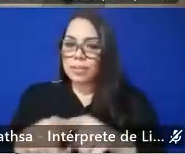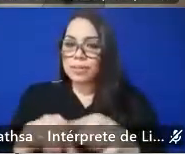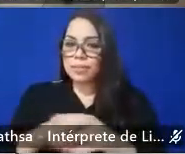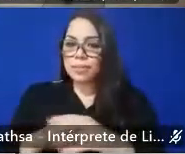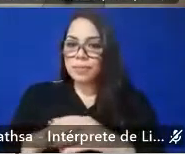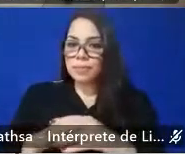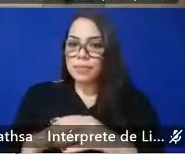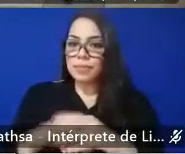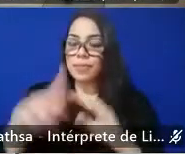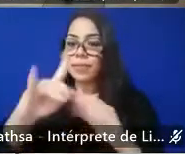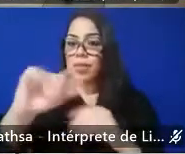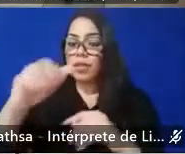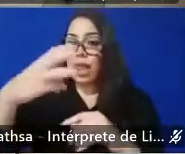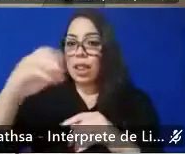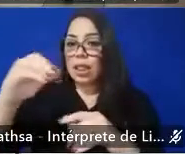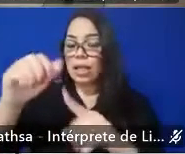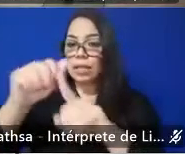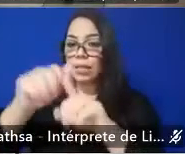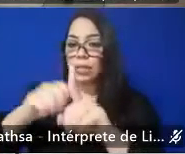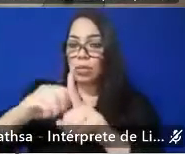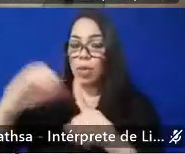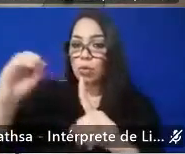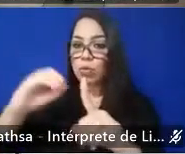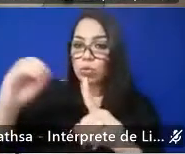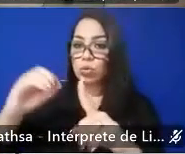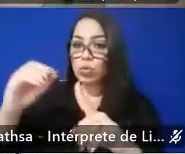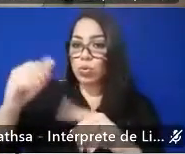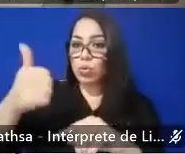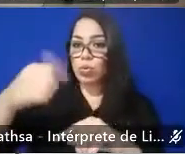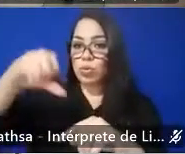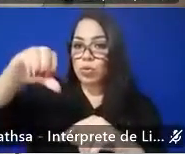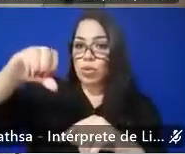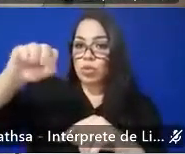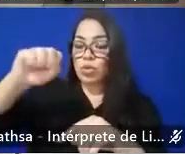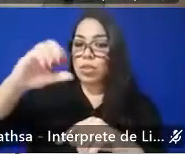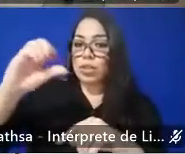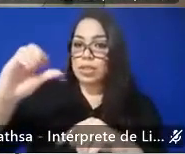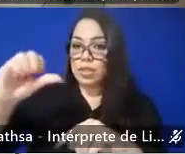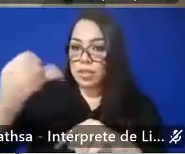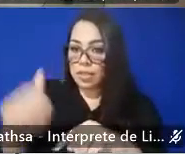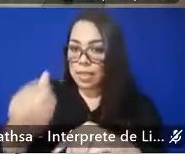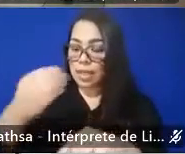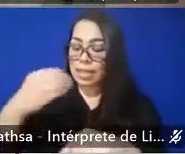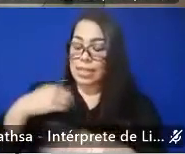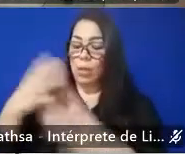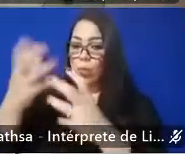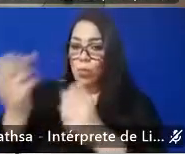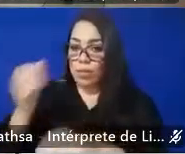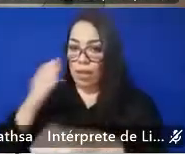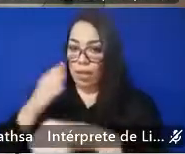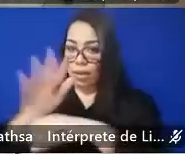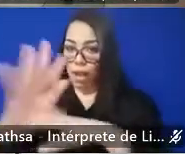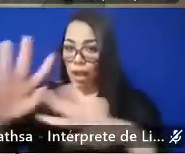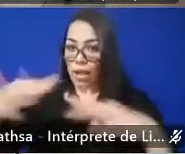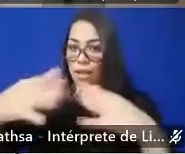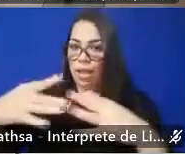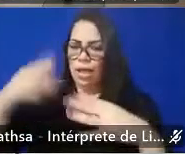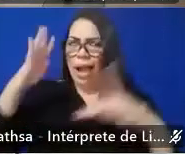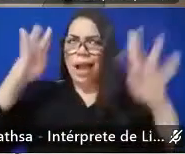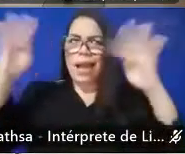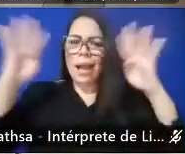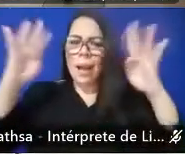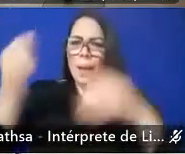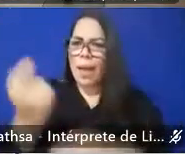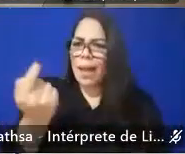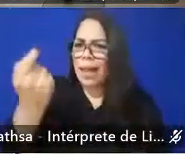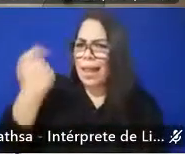trinta de outubro os 1986 no Palácio das Laranjeiras dia da minha tosse não podia imaginar nem no menor